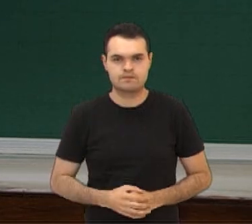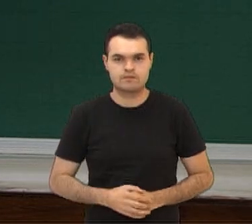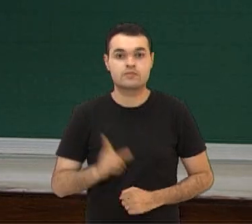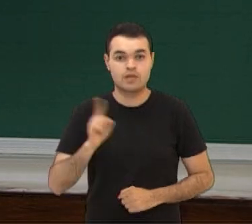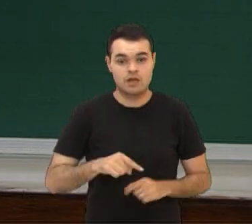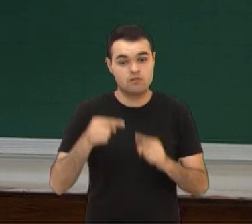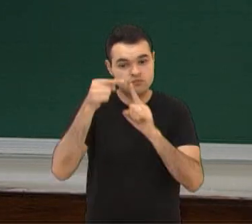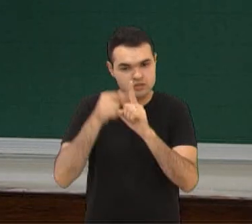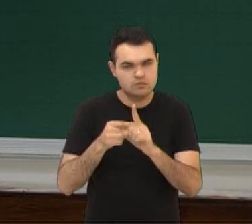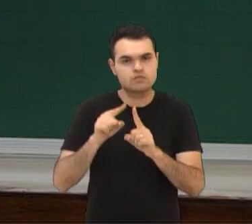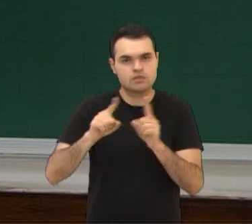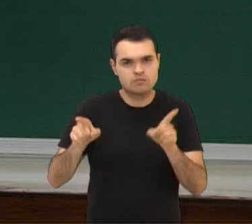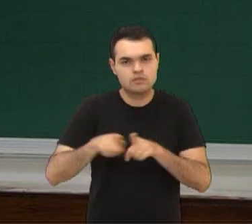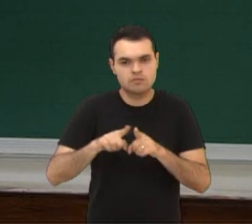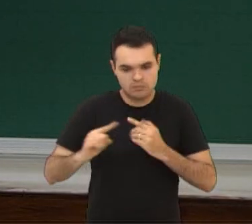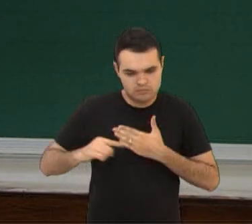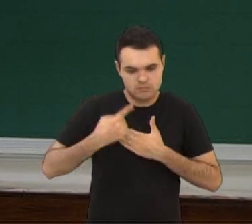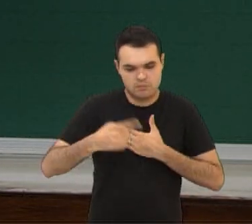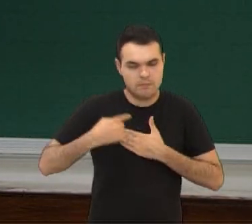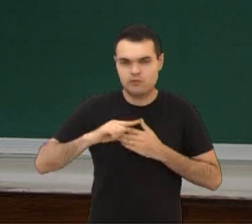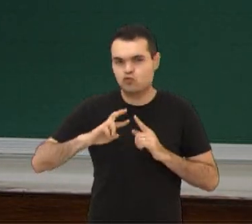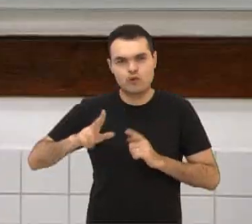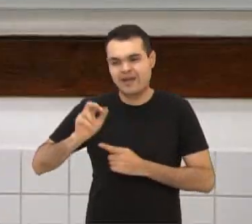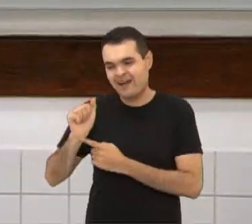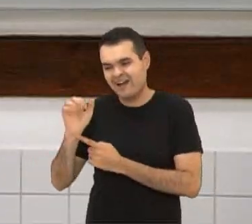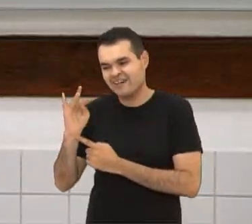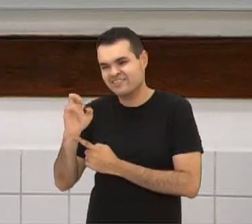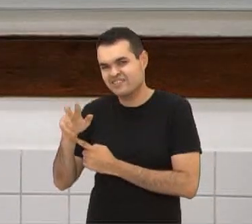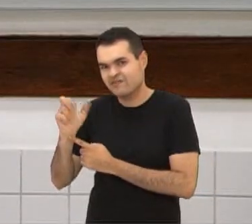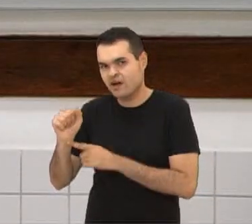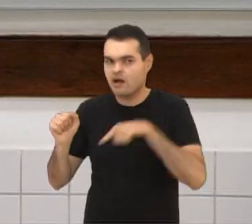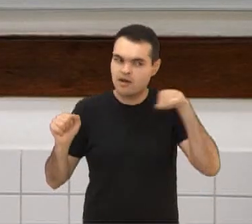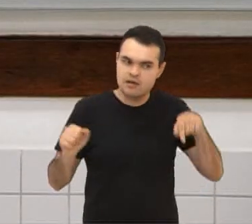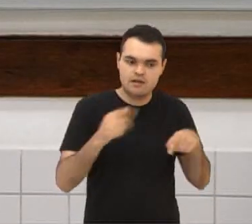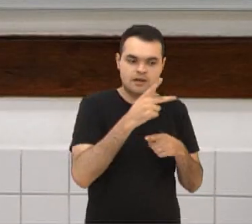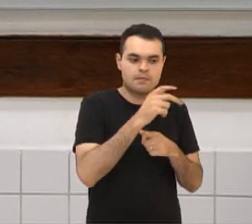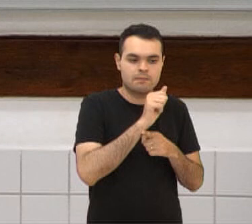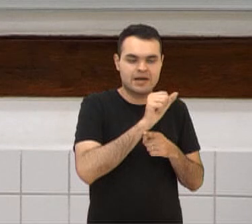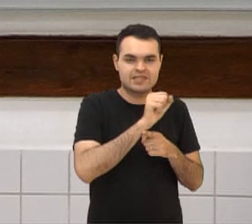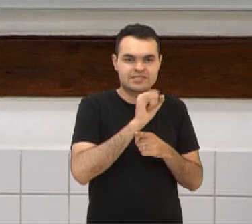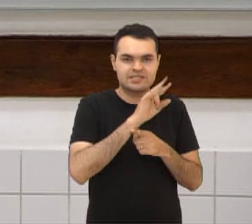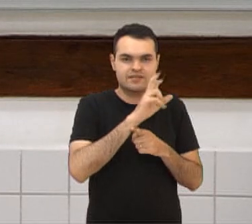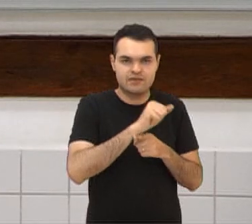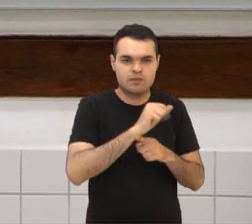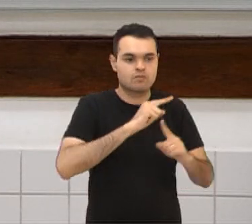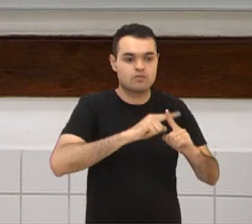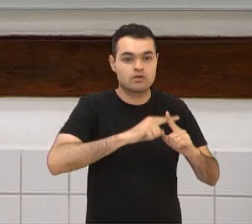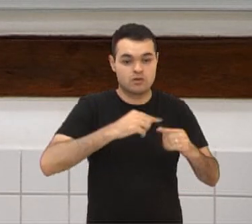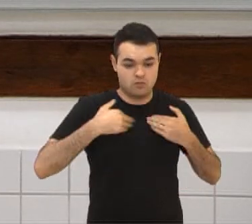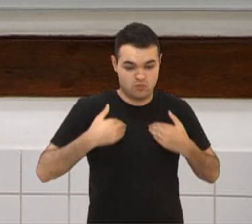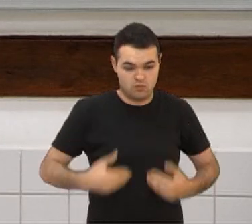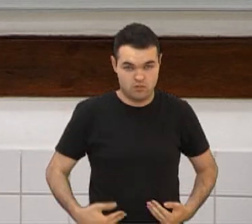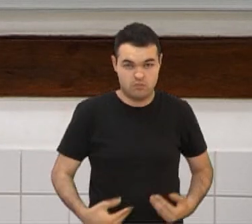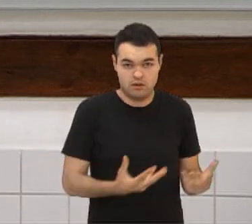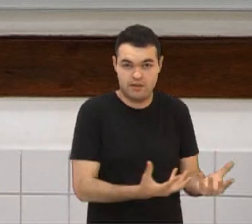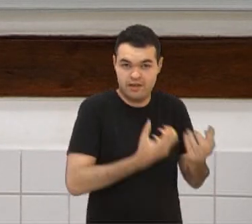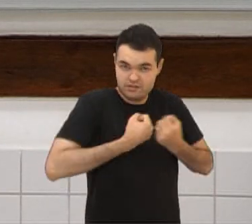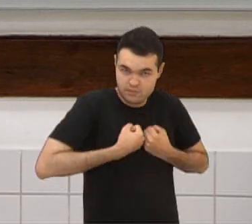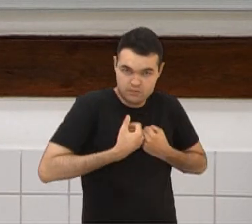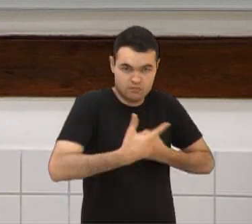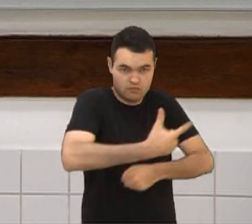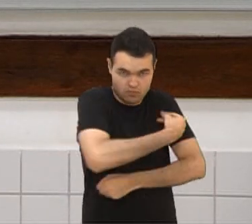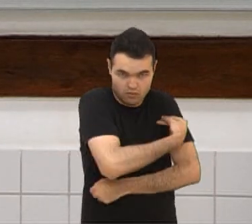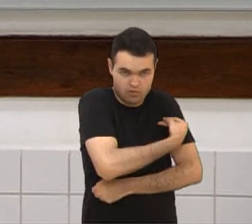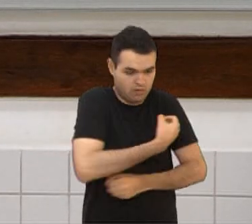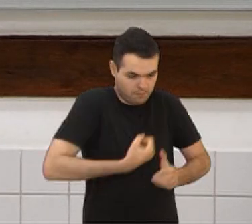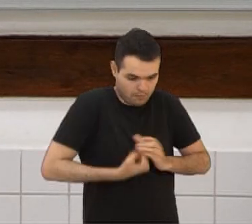imunização também, mas agora não é mais ativa. Ela é do tipo passiva. Por que passiva? Porque o organismo que está recebendo o soro não